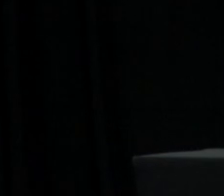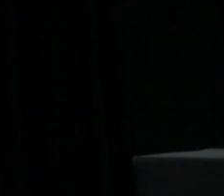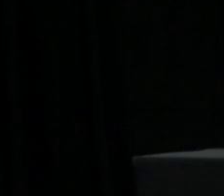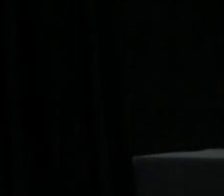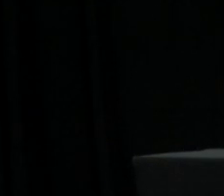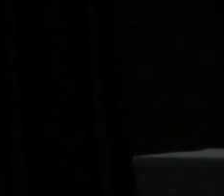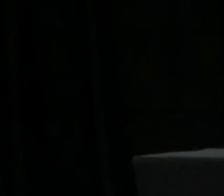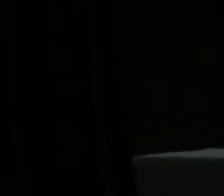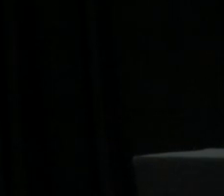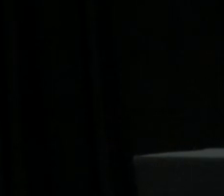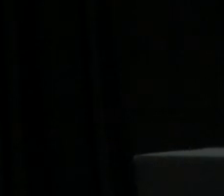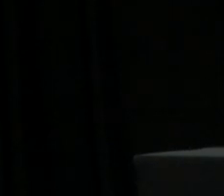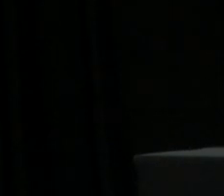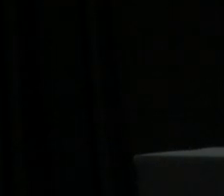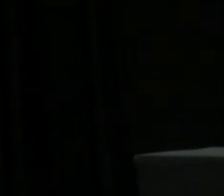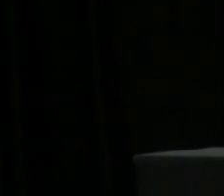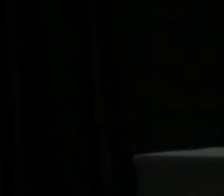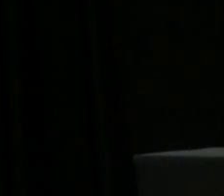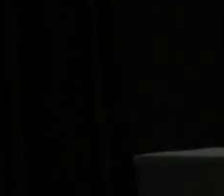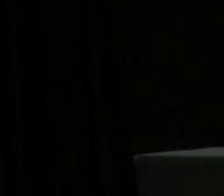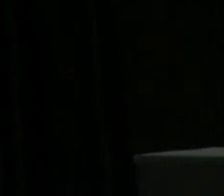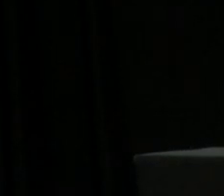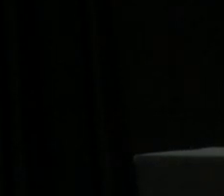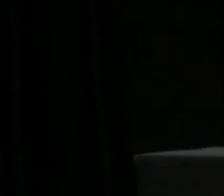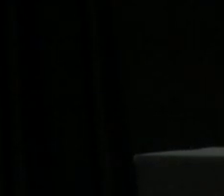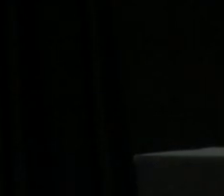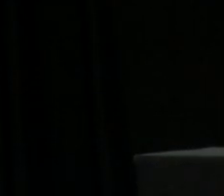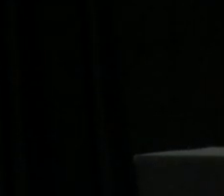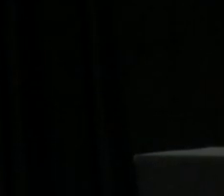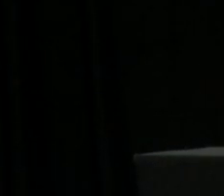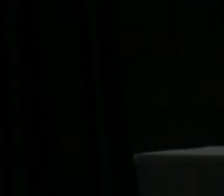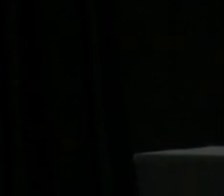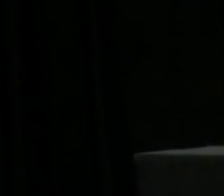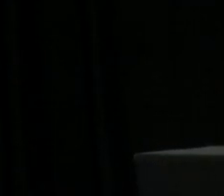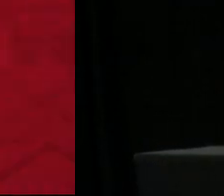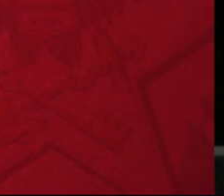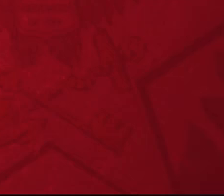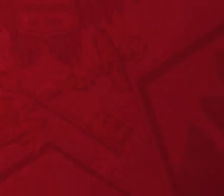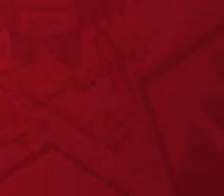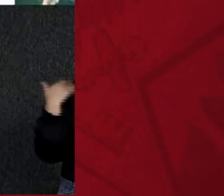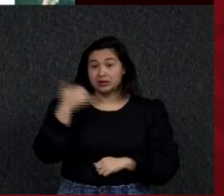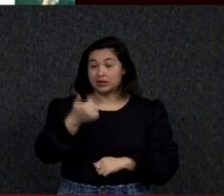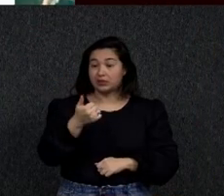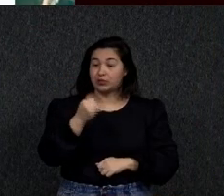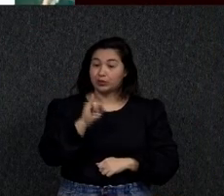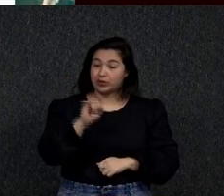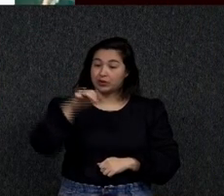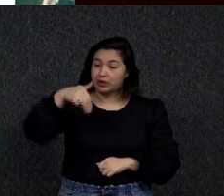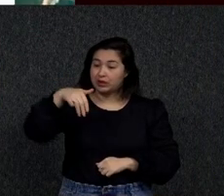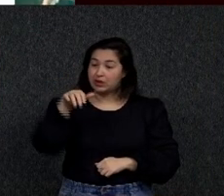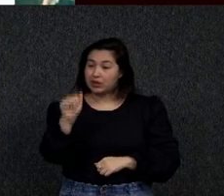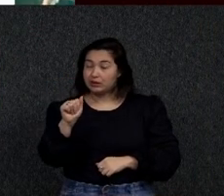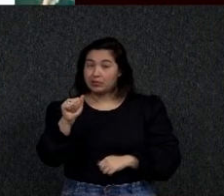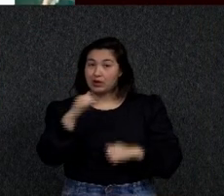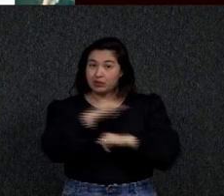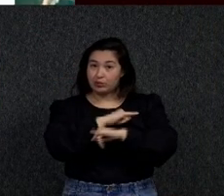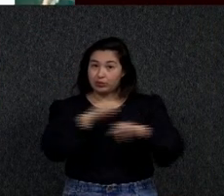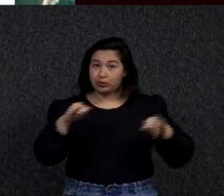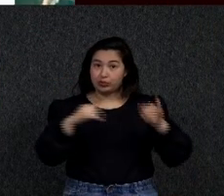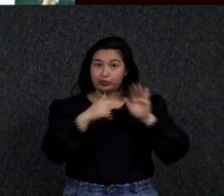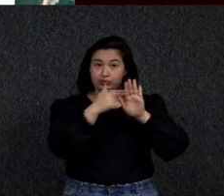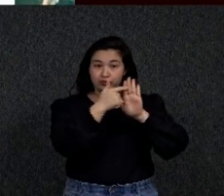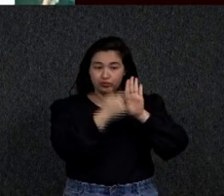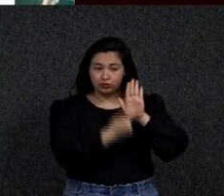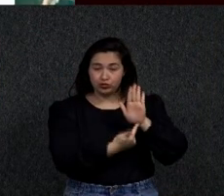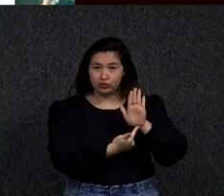na atualização do projeto e a ajuda do Estado para que a intervenção seja executada. O Estado havia proposto